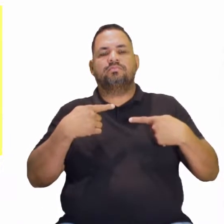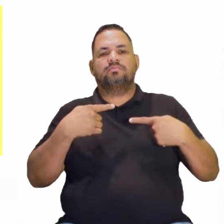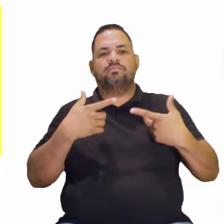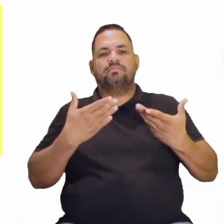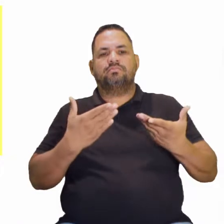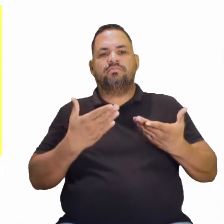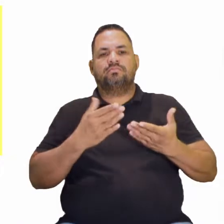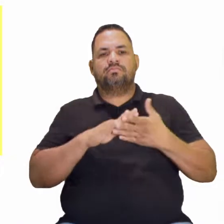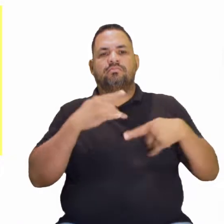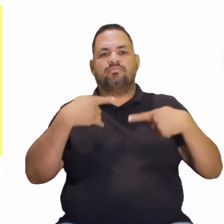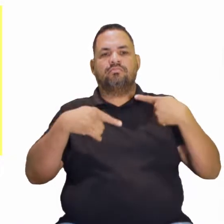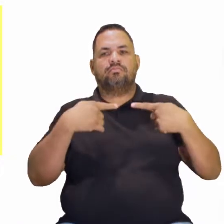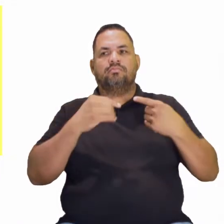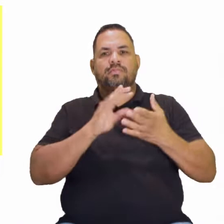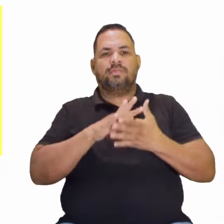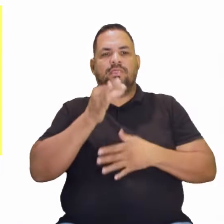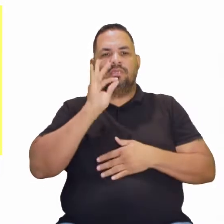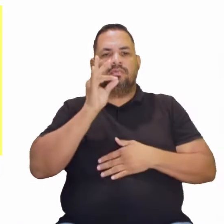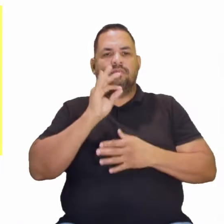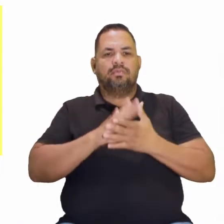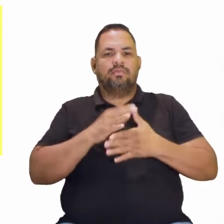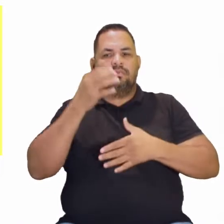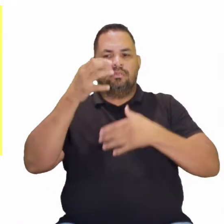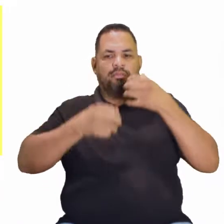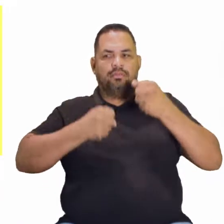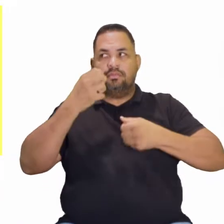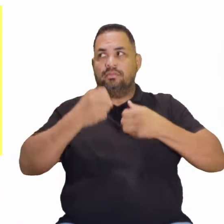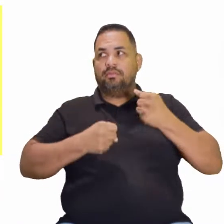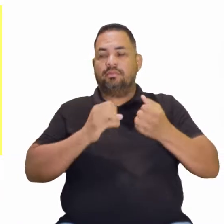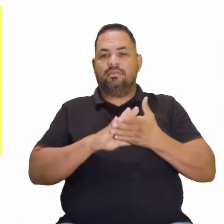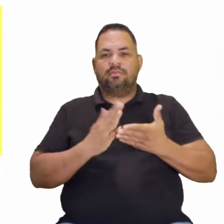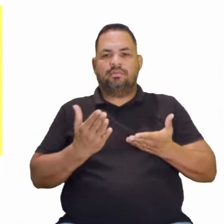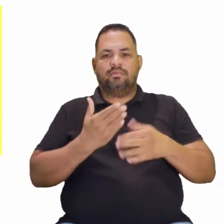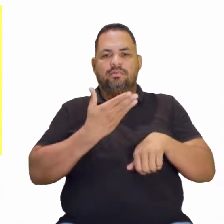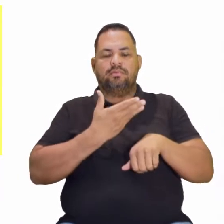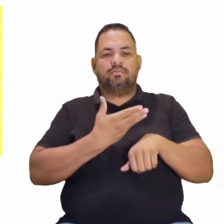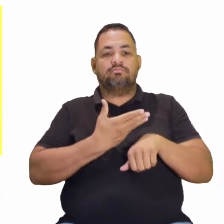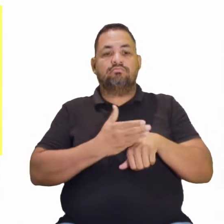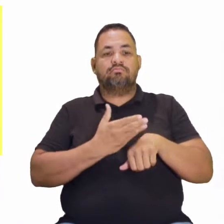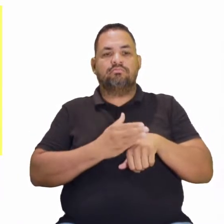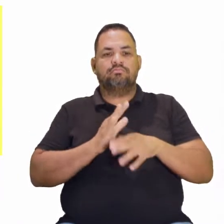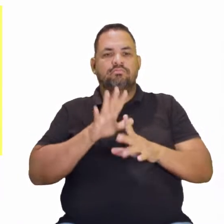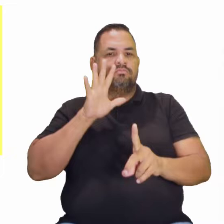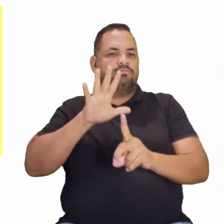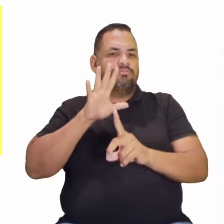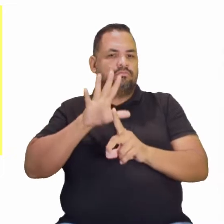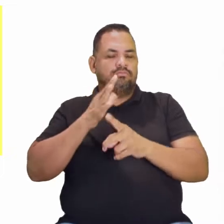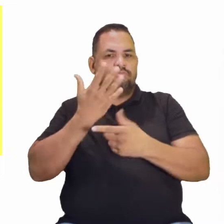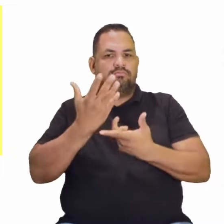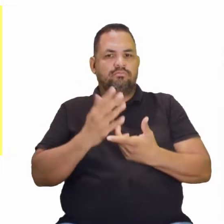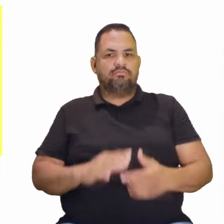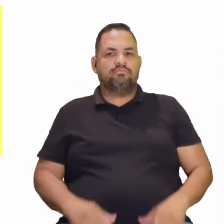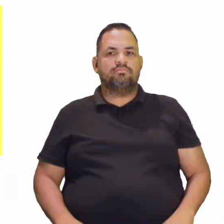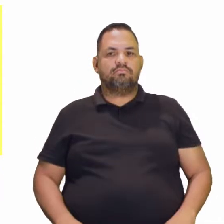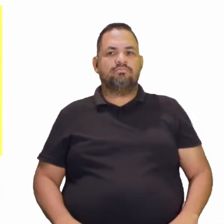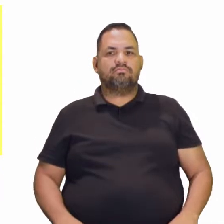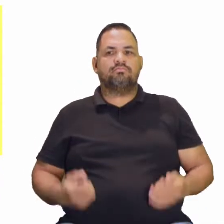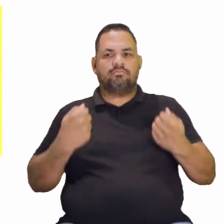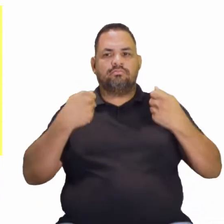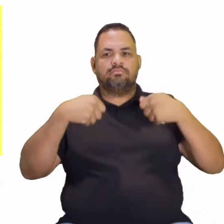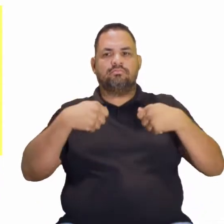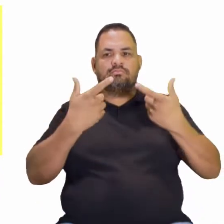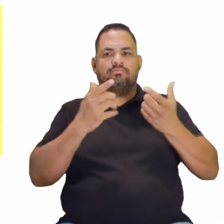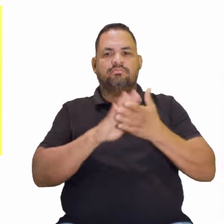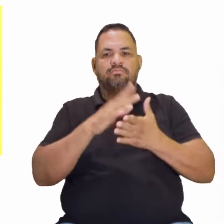da política do café com leite, né? Na prática, a influência desses poderosos